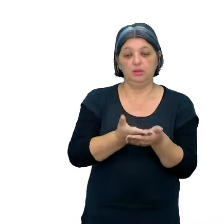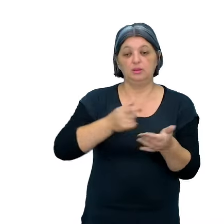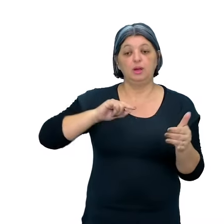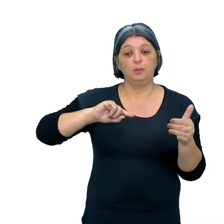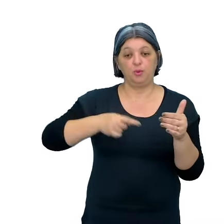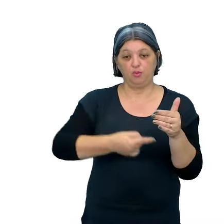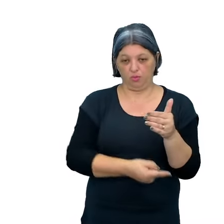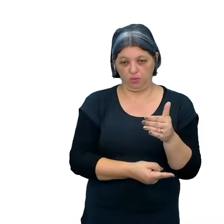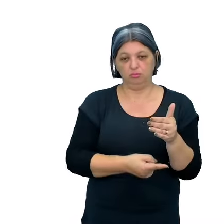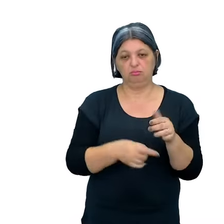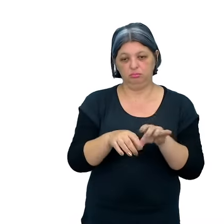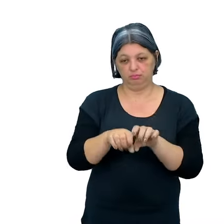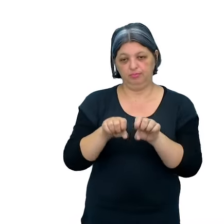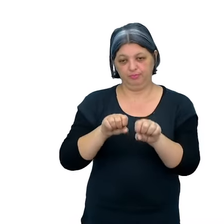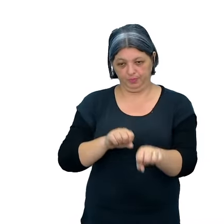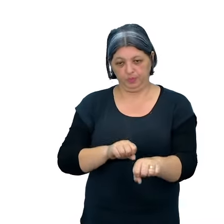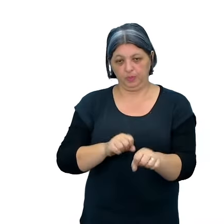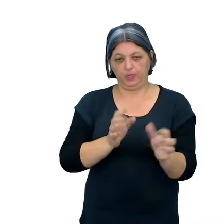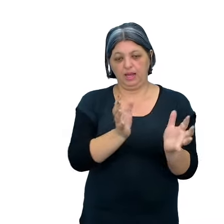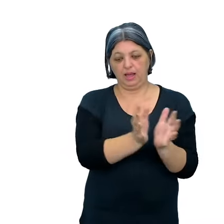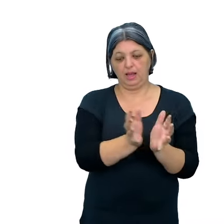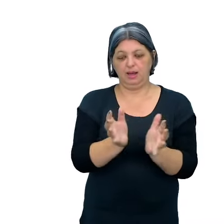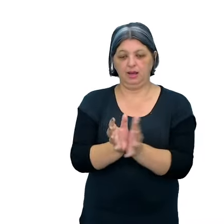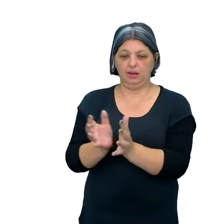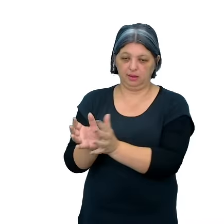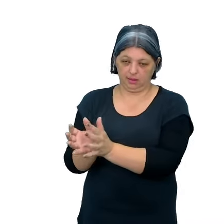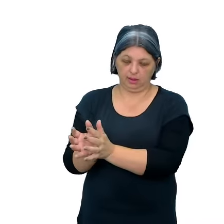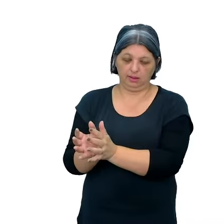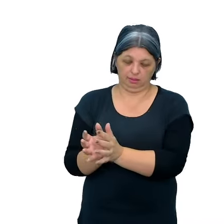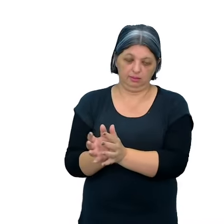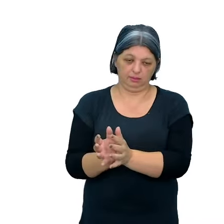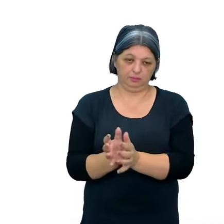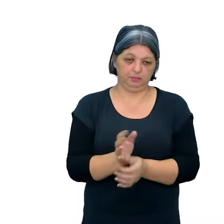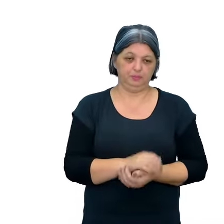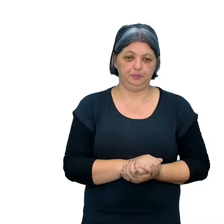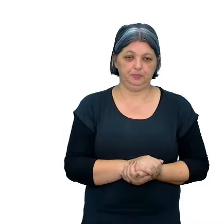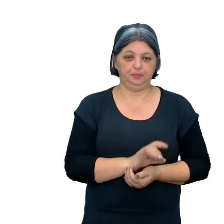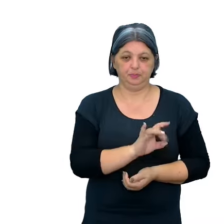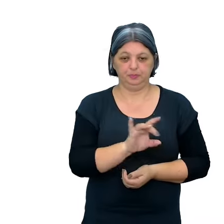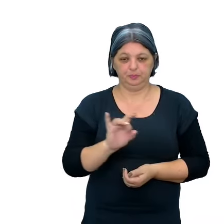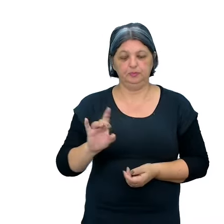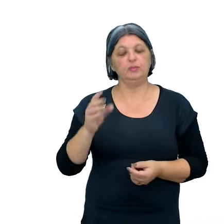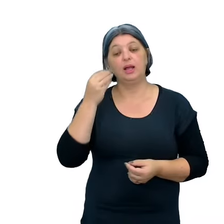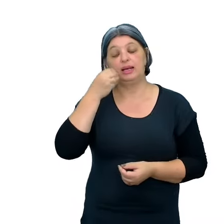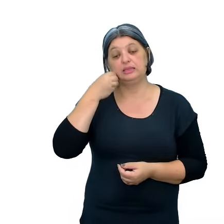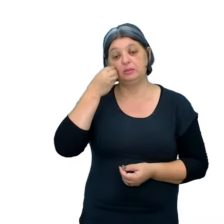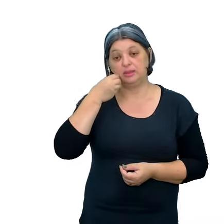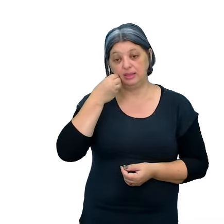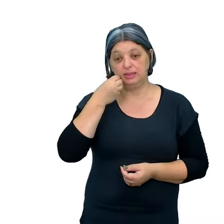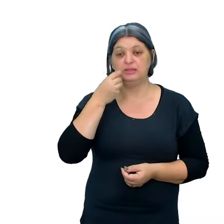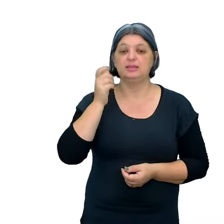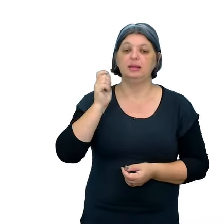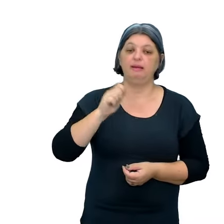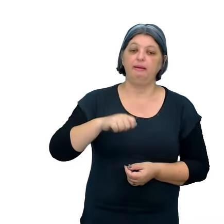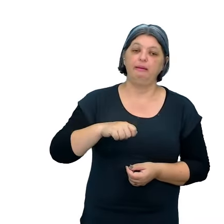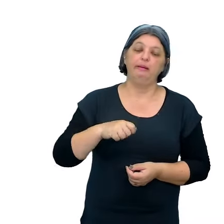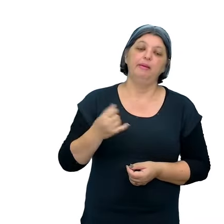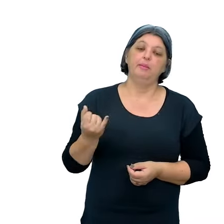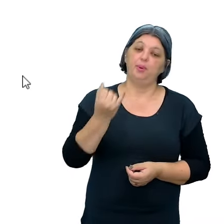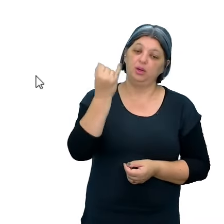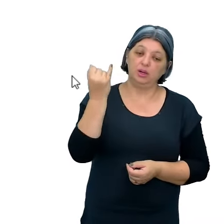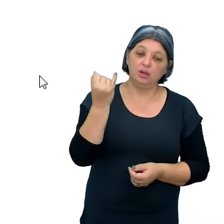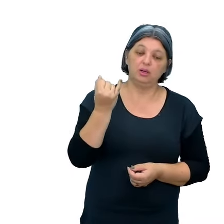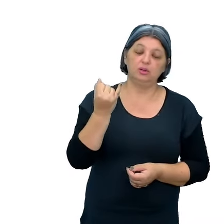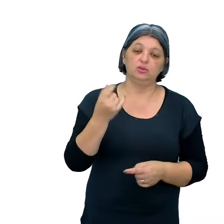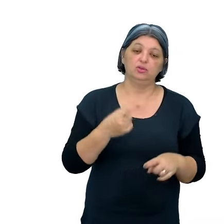nas formações ano-séries, tá bom? Para que vocês possam observar se essas experiências são importantes, são